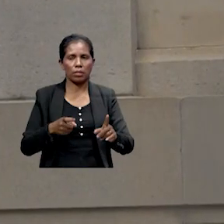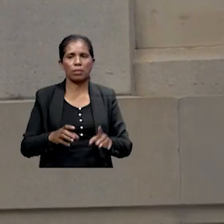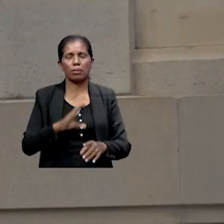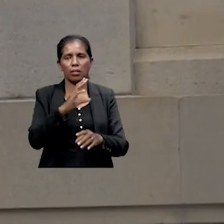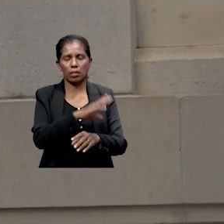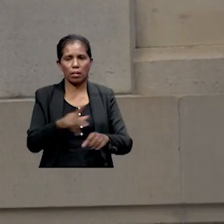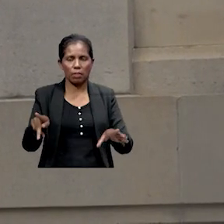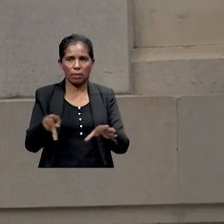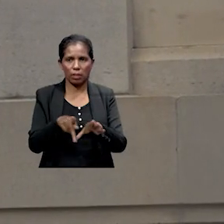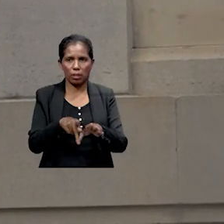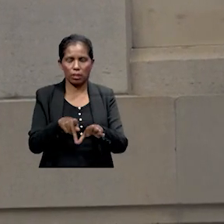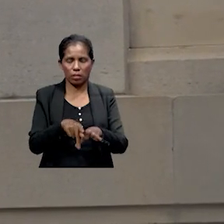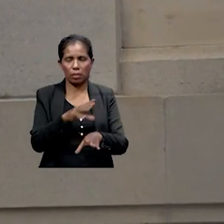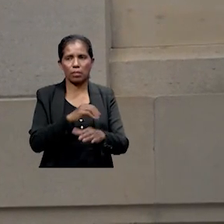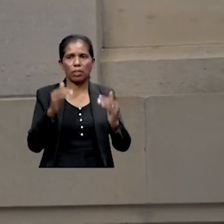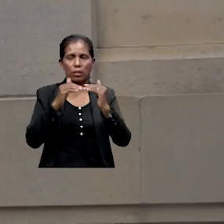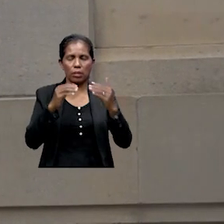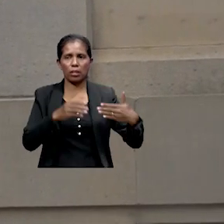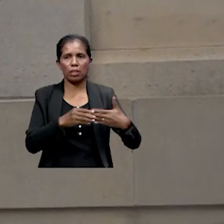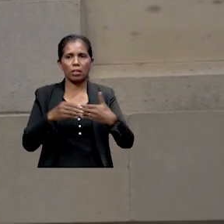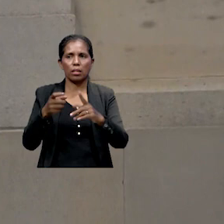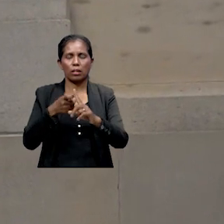di participa ia konferensia ne be organiza ho si